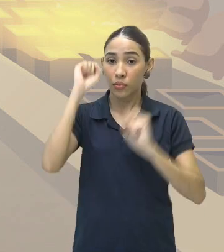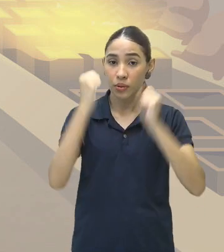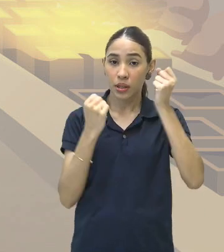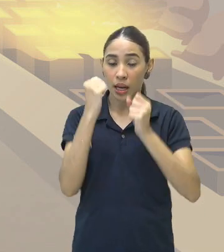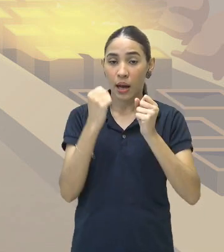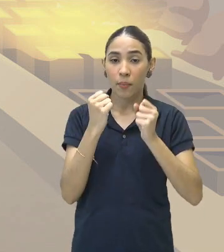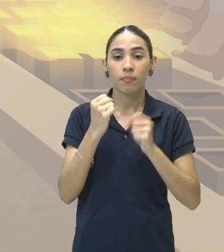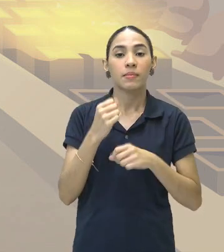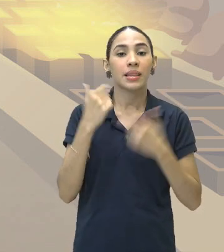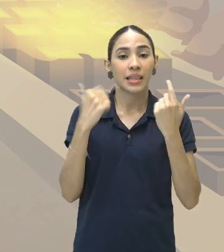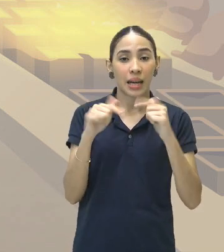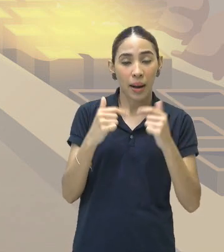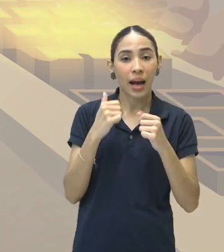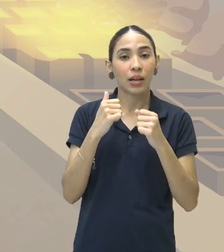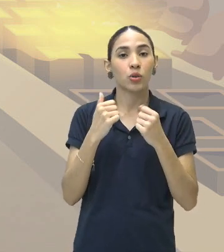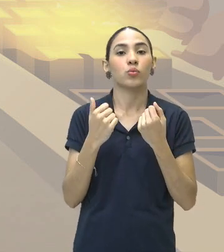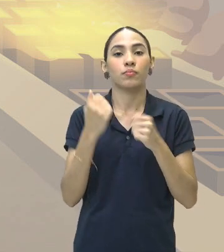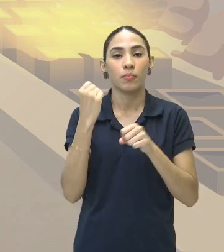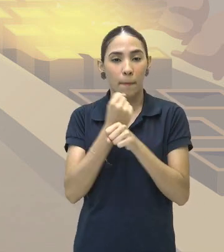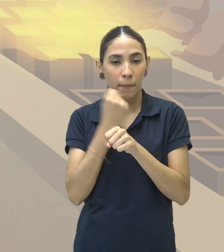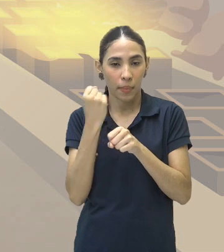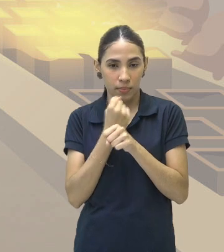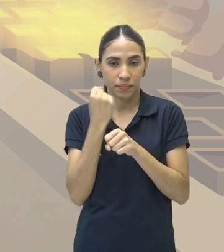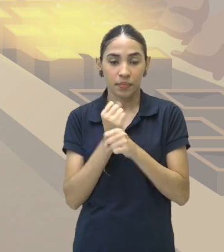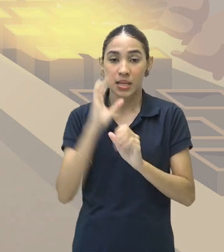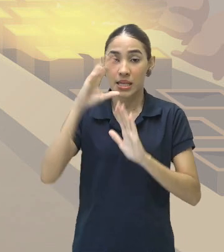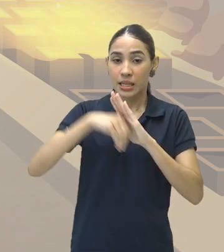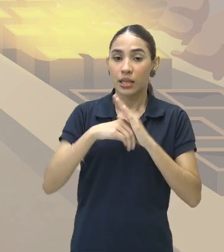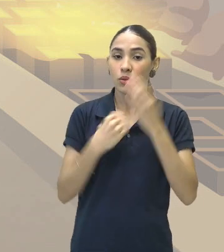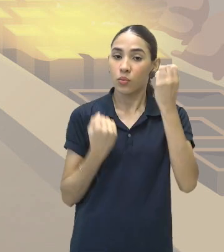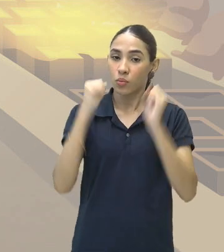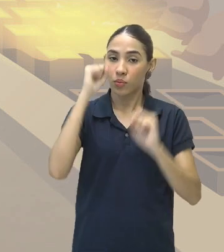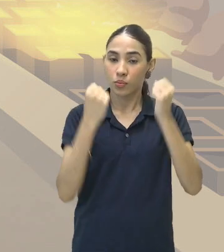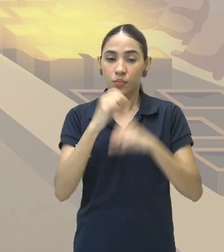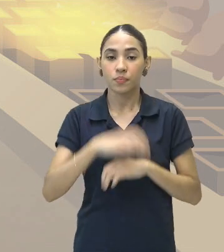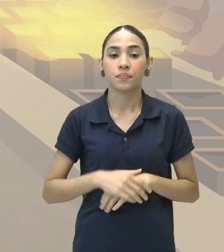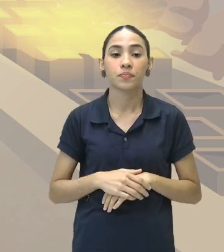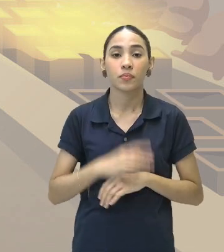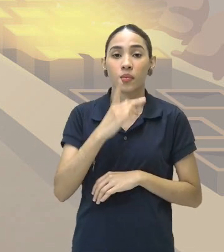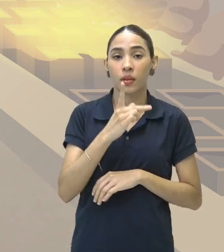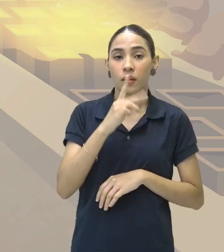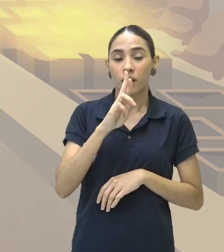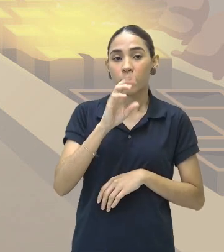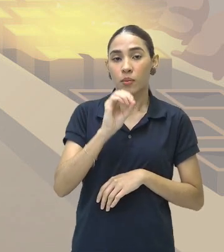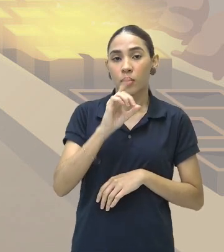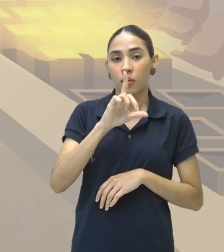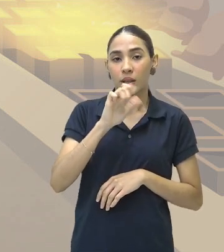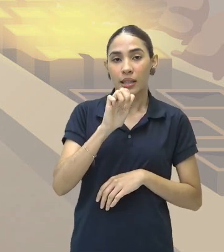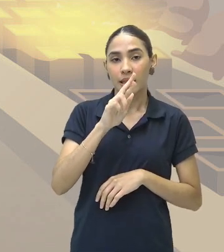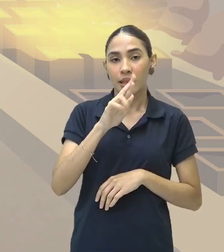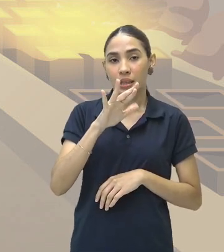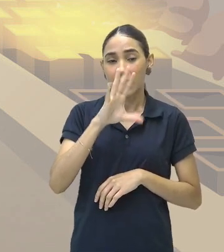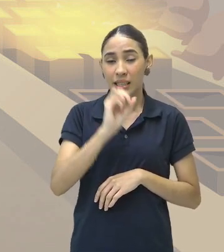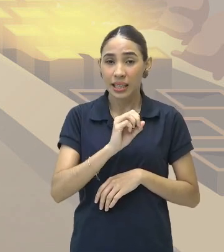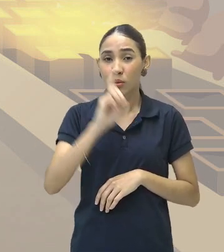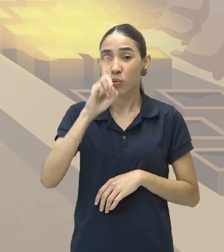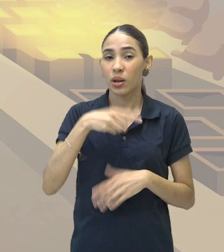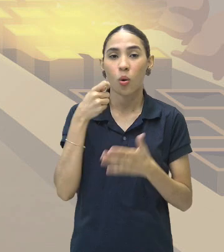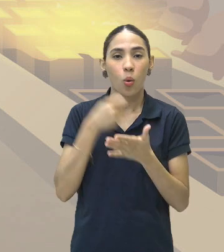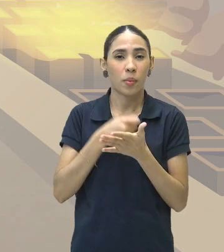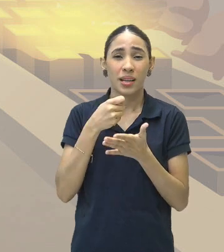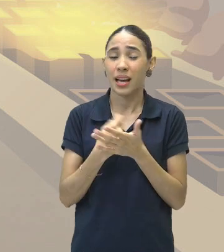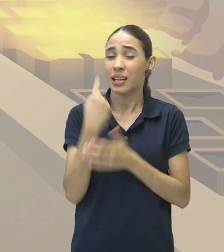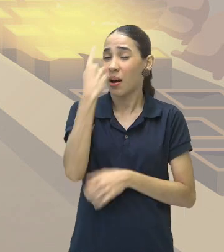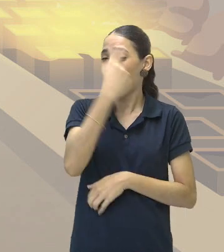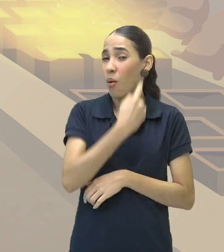dessa mão de obra nas fábricas. O proletariado ele estava sujeito a longas jornadas de trabalho, eles